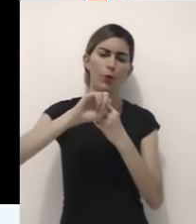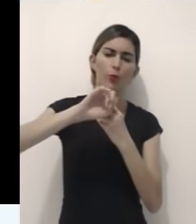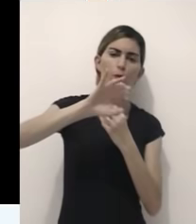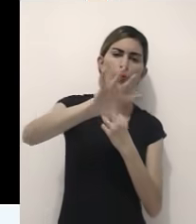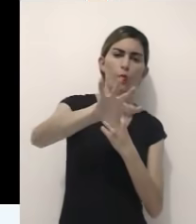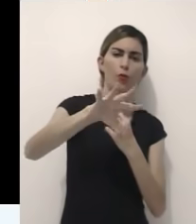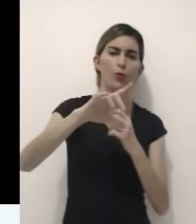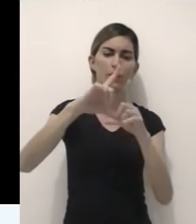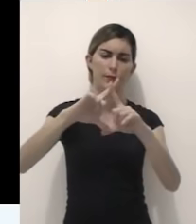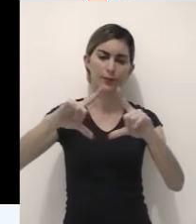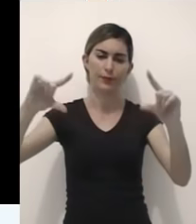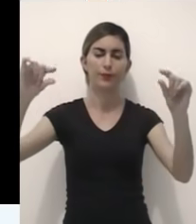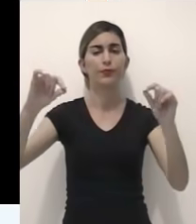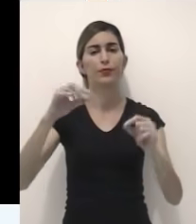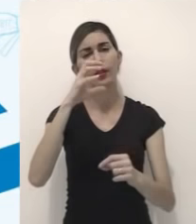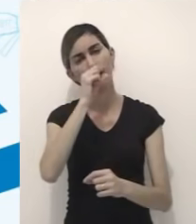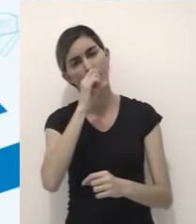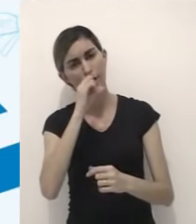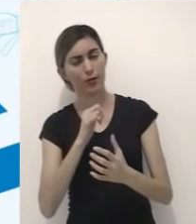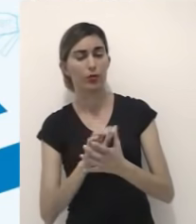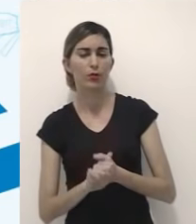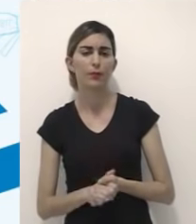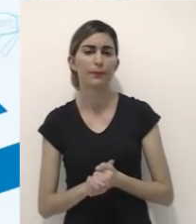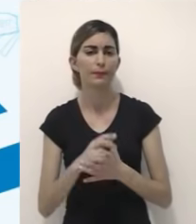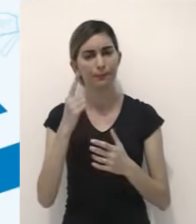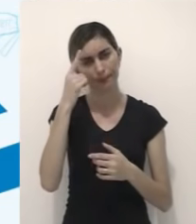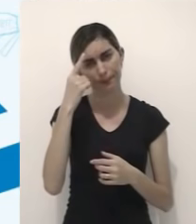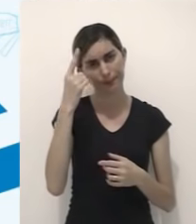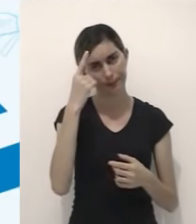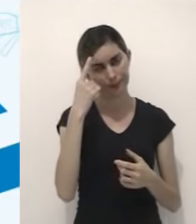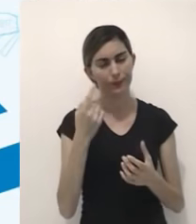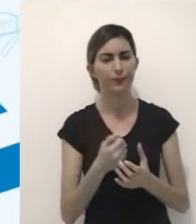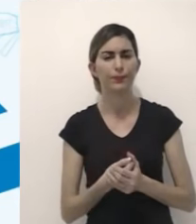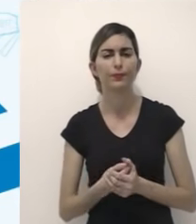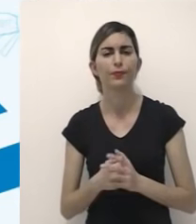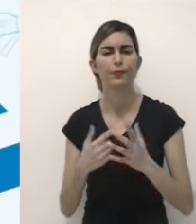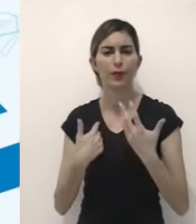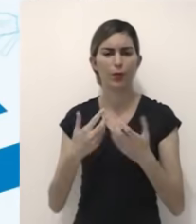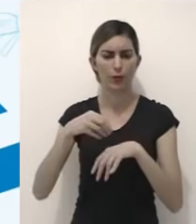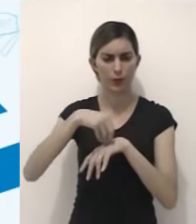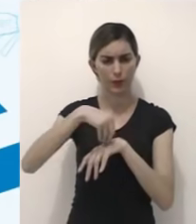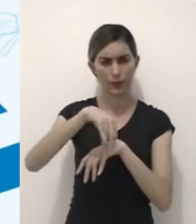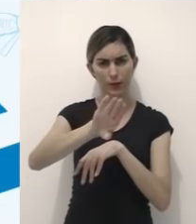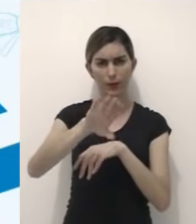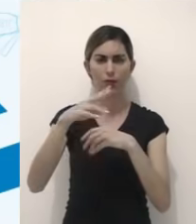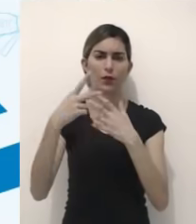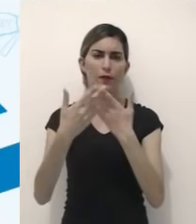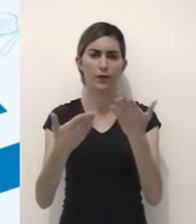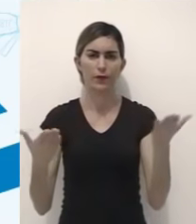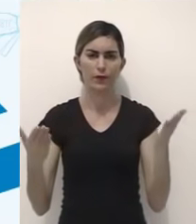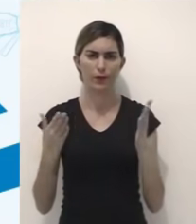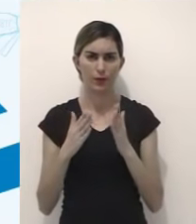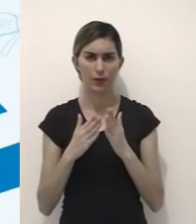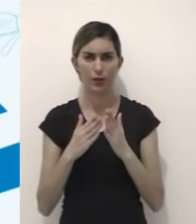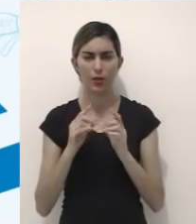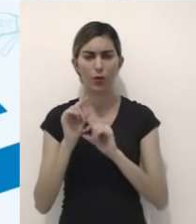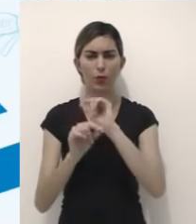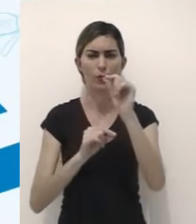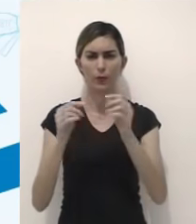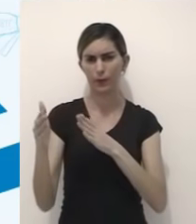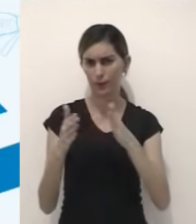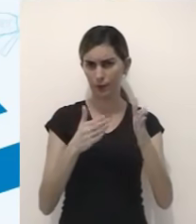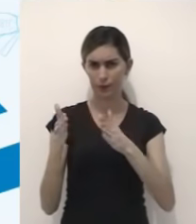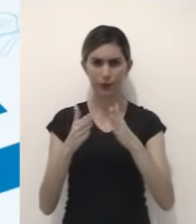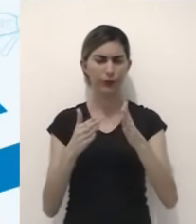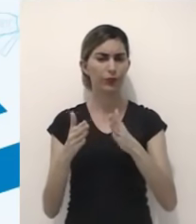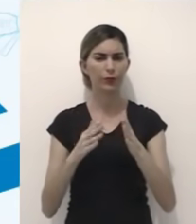vermelha, escuro ou laranja. Então, pensando nisso, eu quis trazer para vocês em